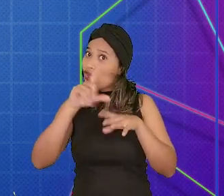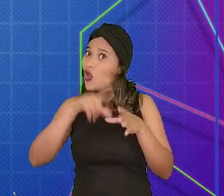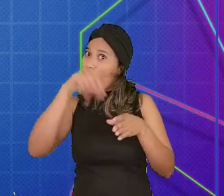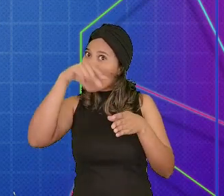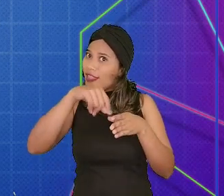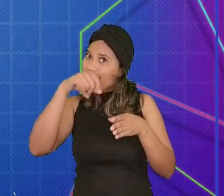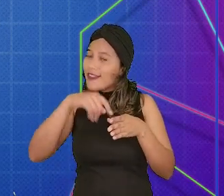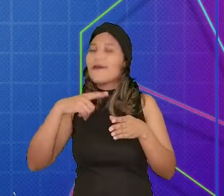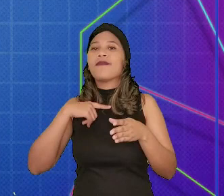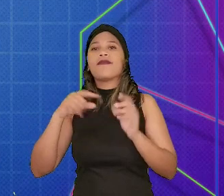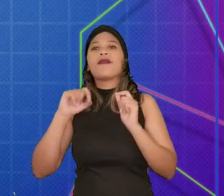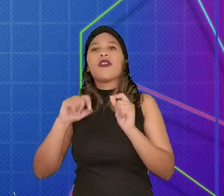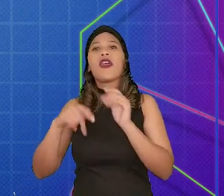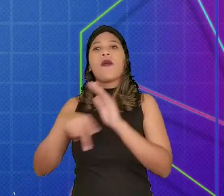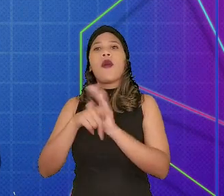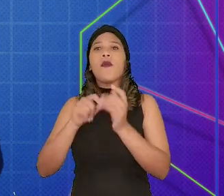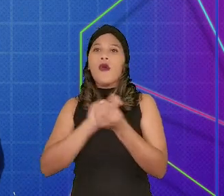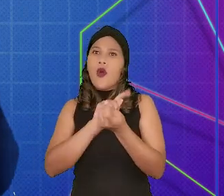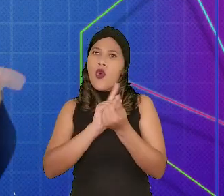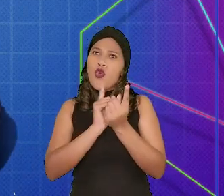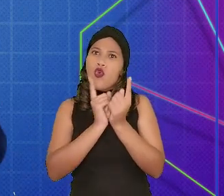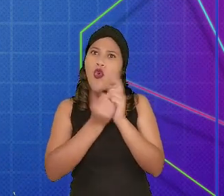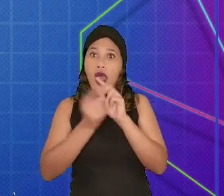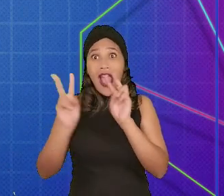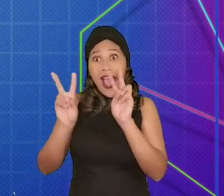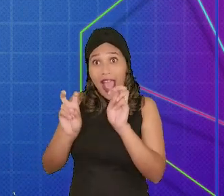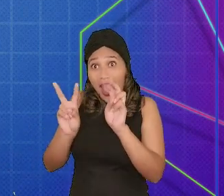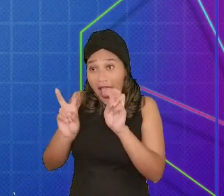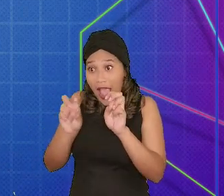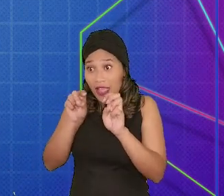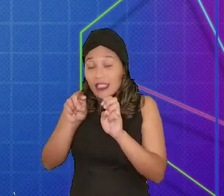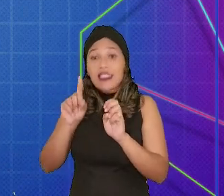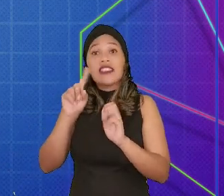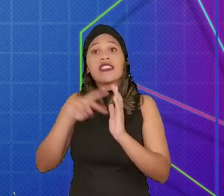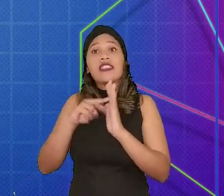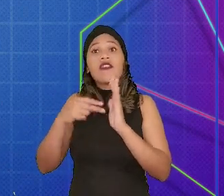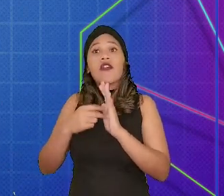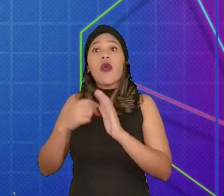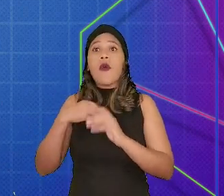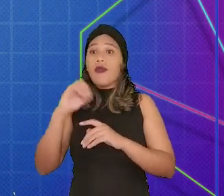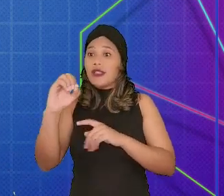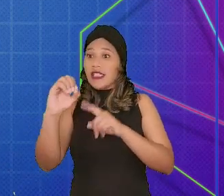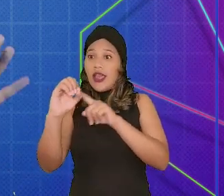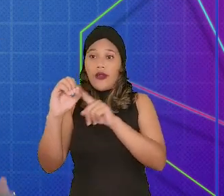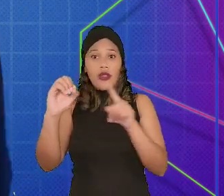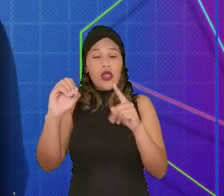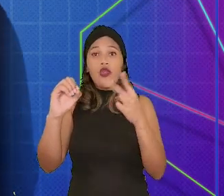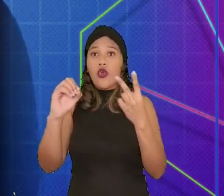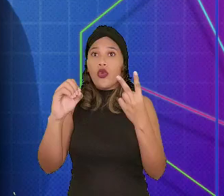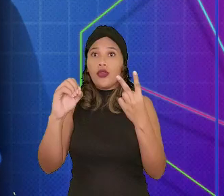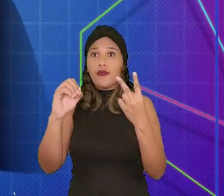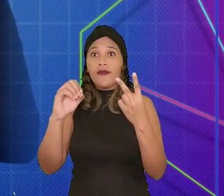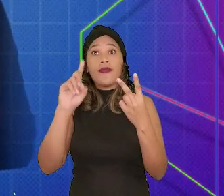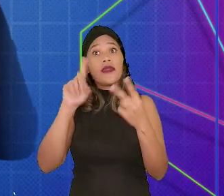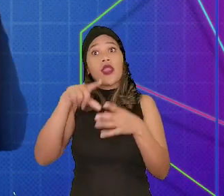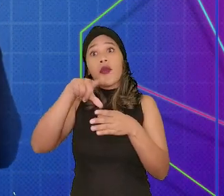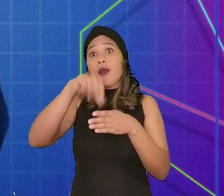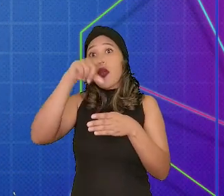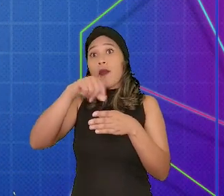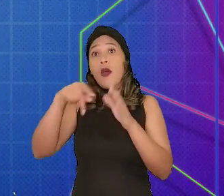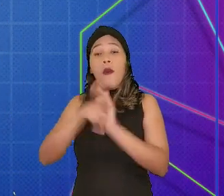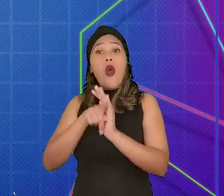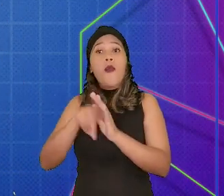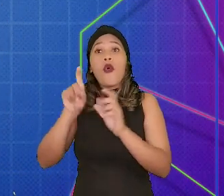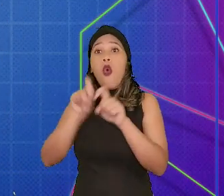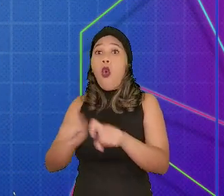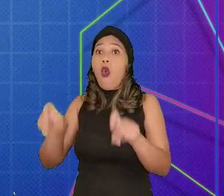sorteio, a função random, seguida por parênteses, sorteia um número de 0 a 2. Ou seja, é um sorteio feito